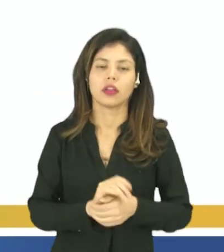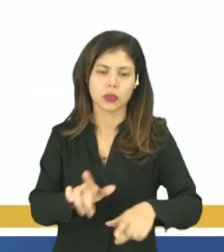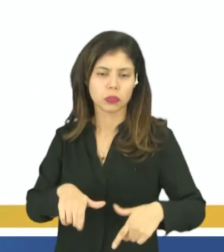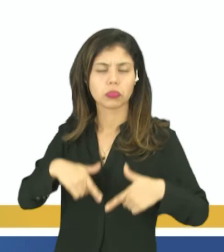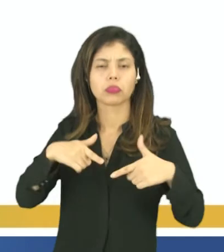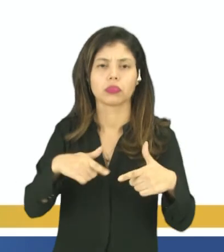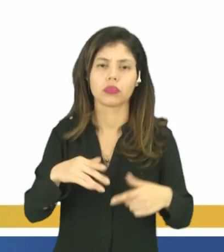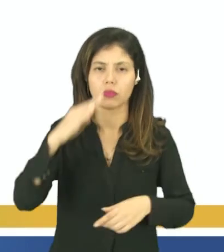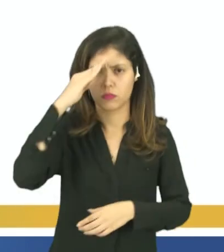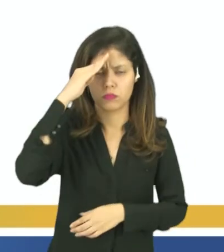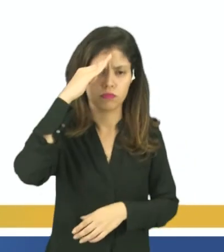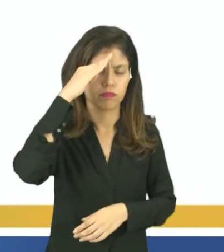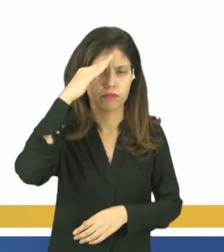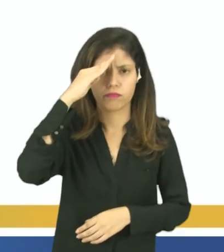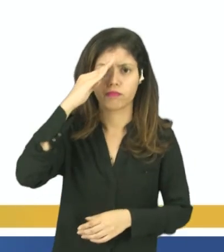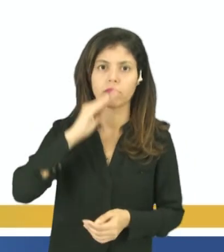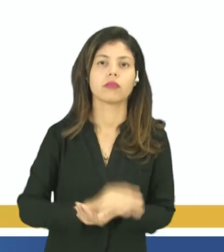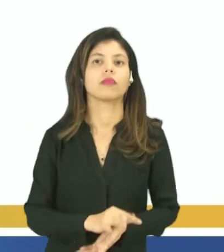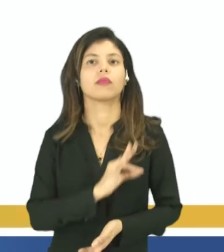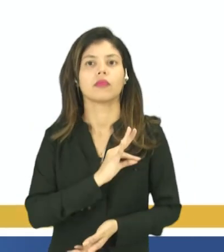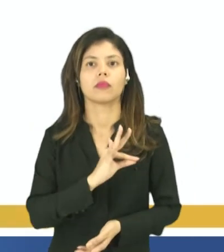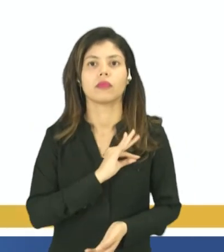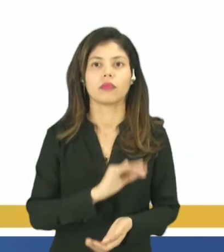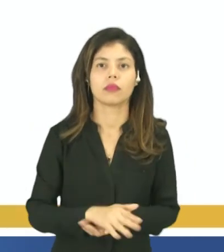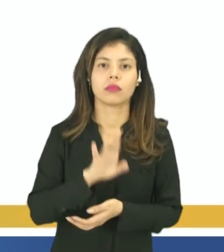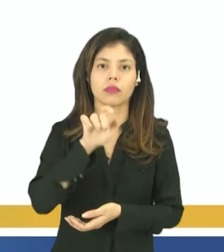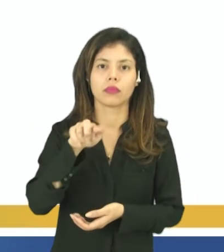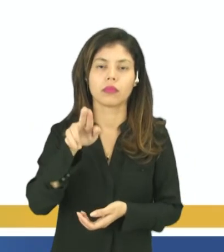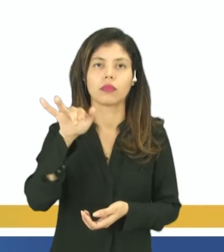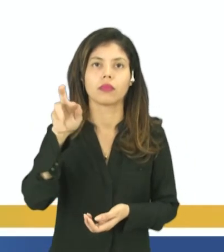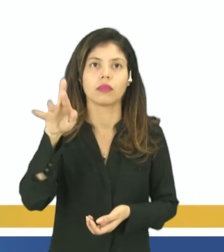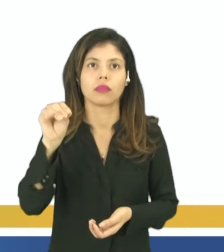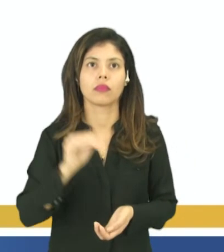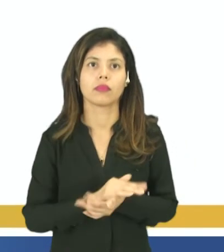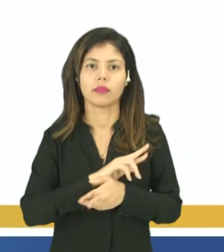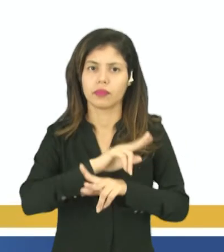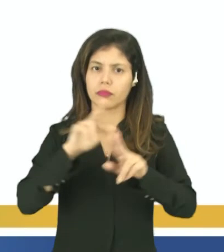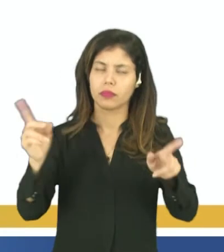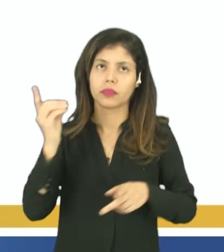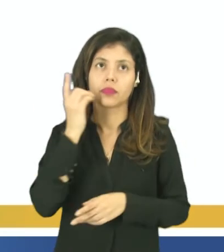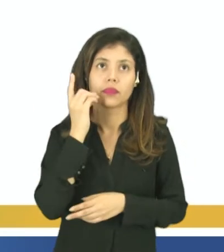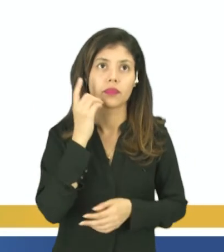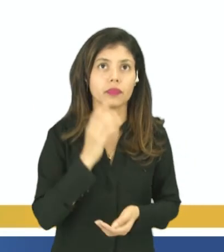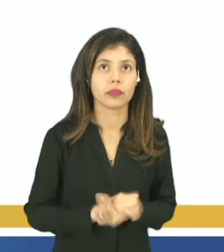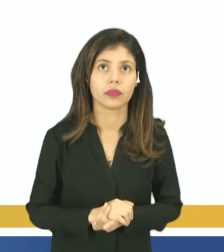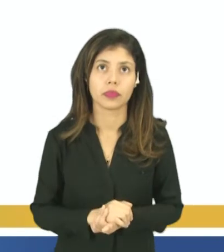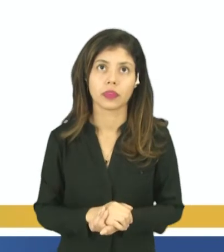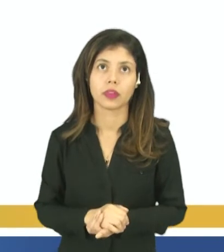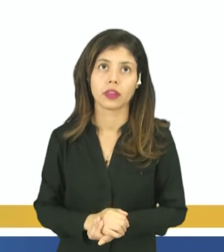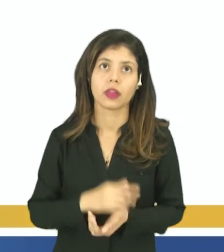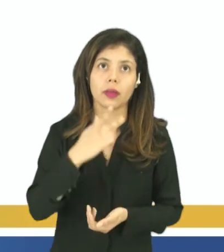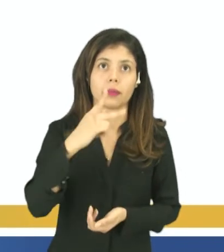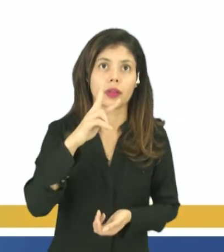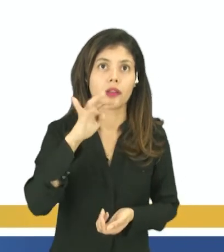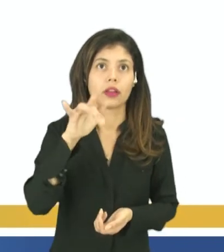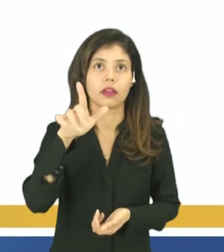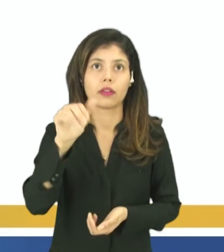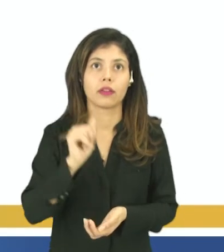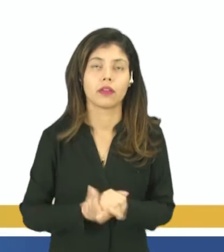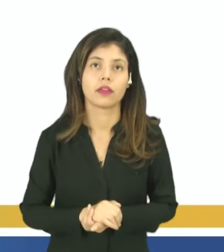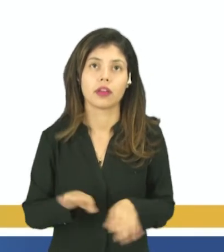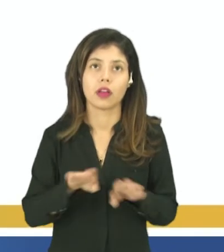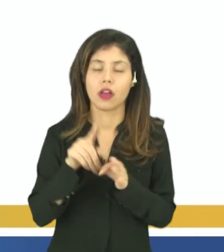o exército, as forças militares do Equador por vários dias. No Paraguai, um acordo que foi feito com o